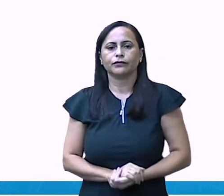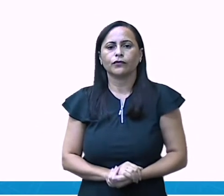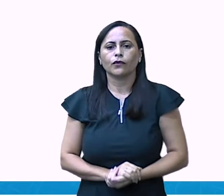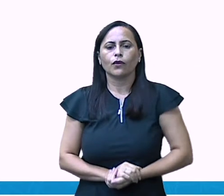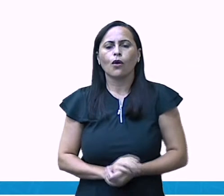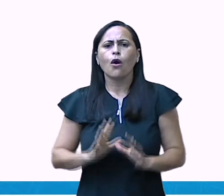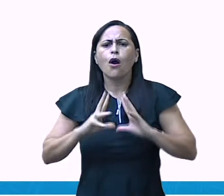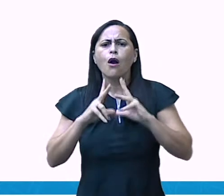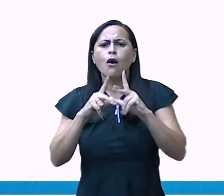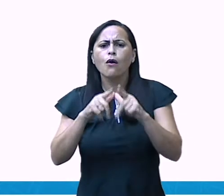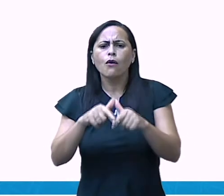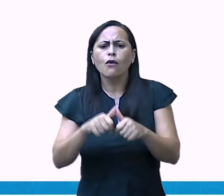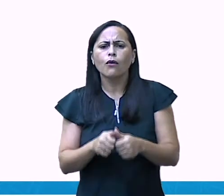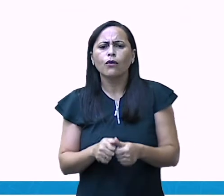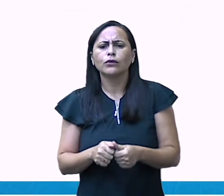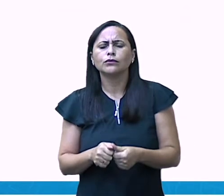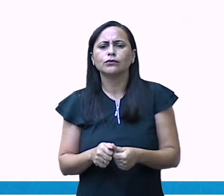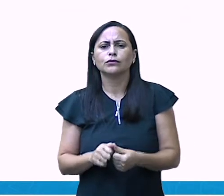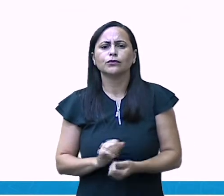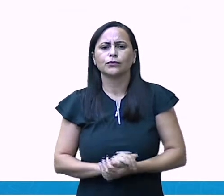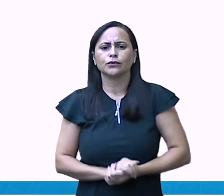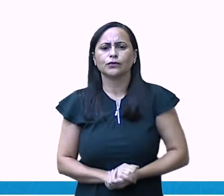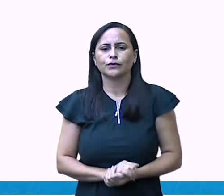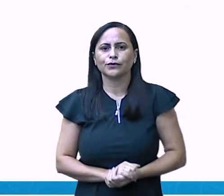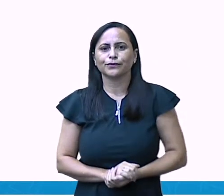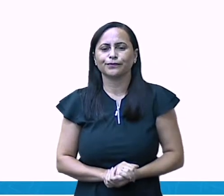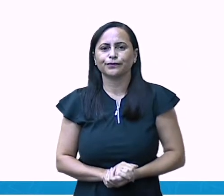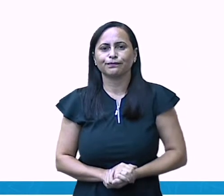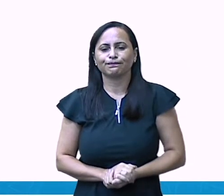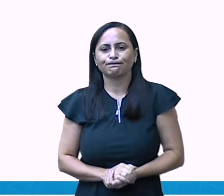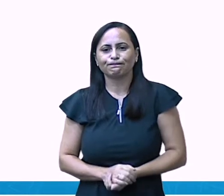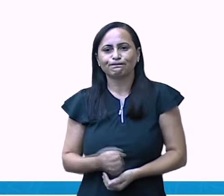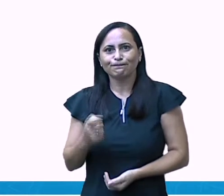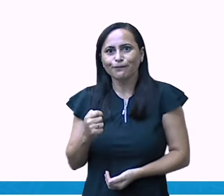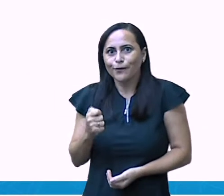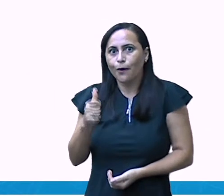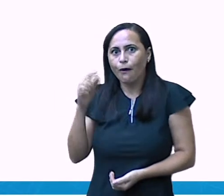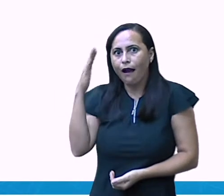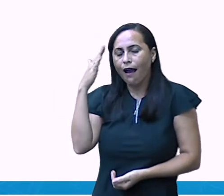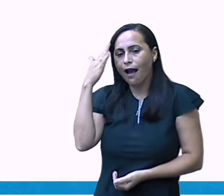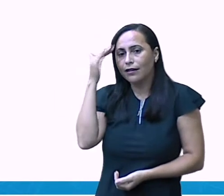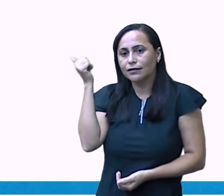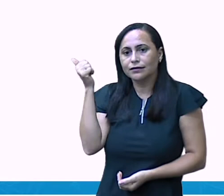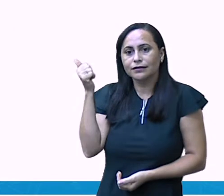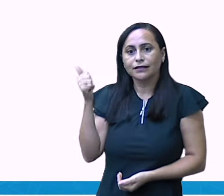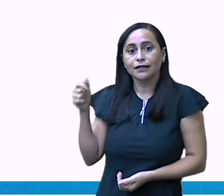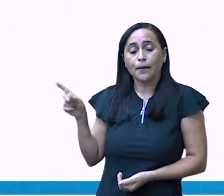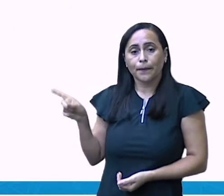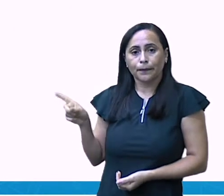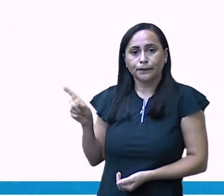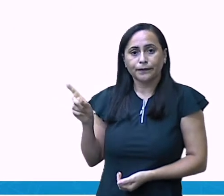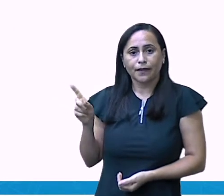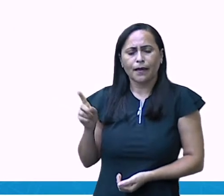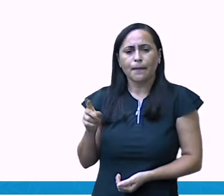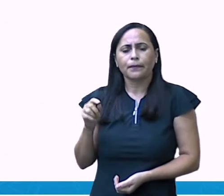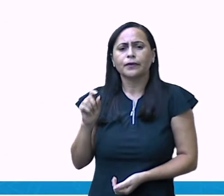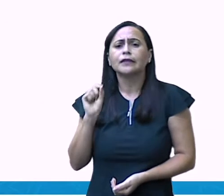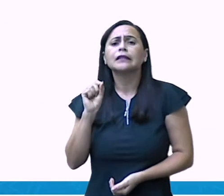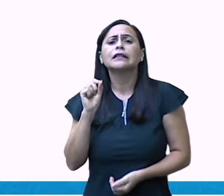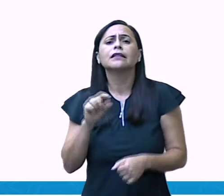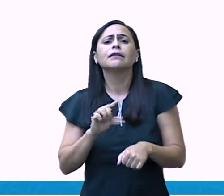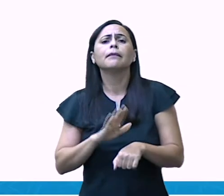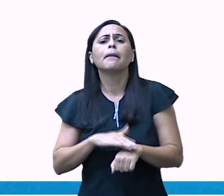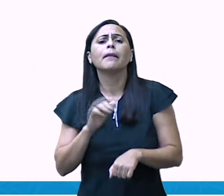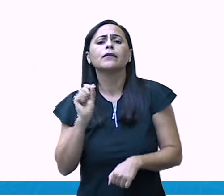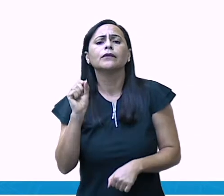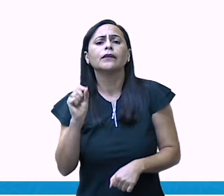Todos os solos, e temos também, né? Já estava esquecendo, os minerais. Os solos têm minerais.